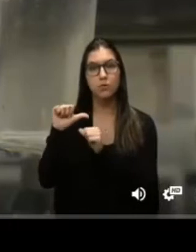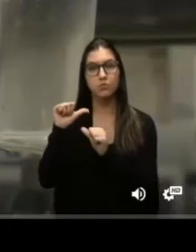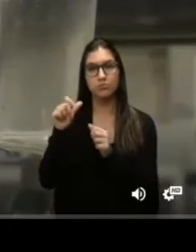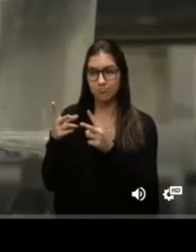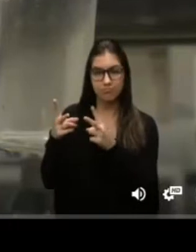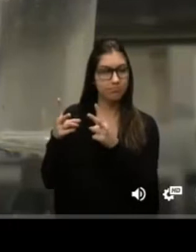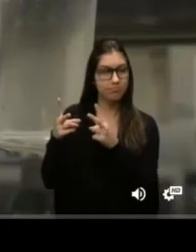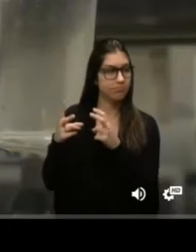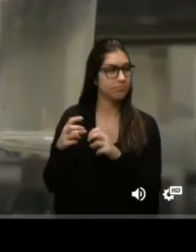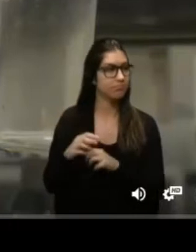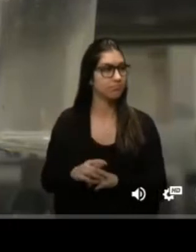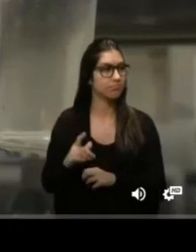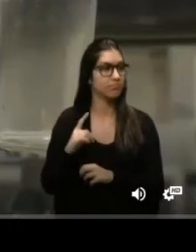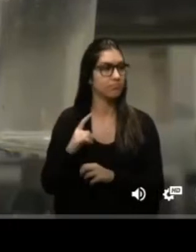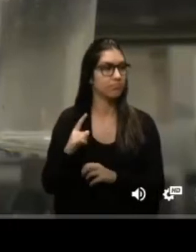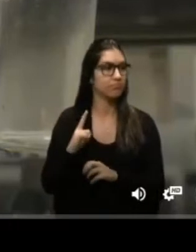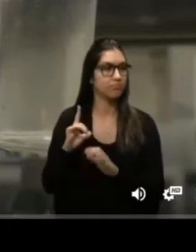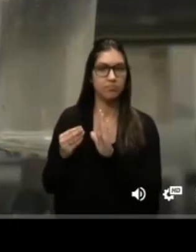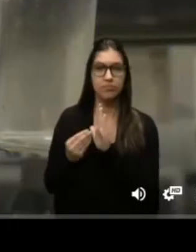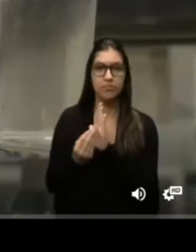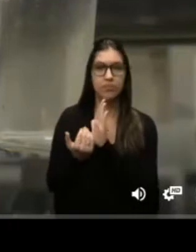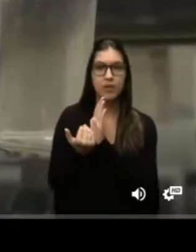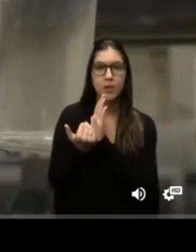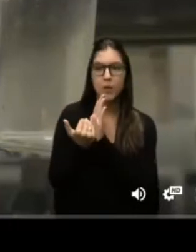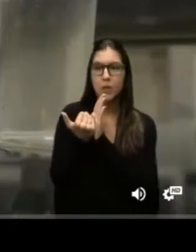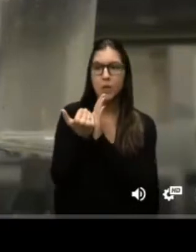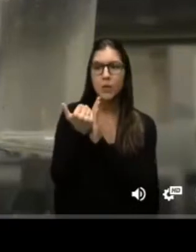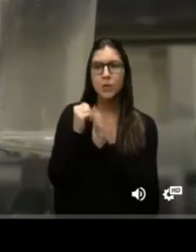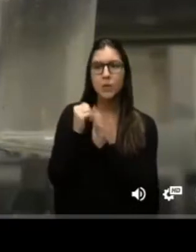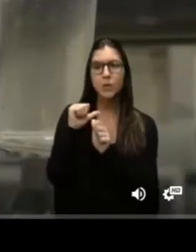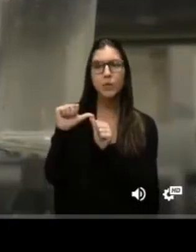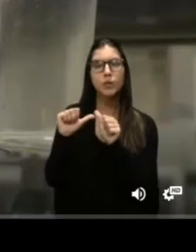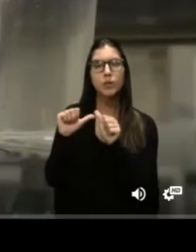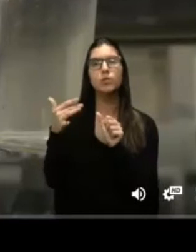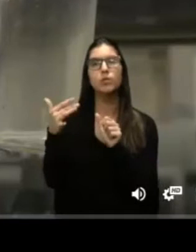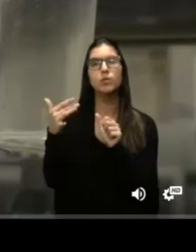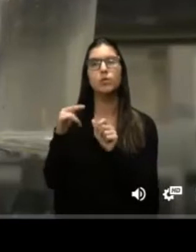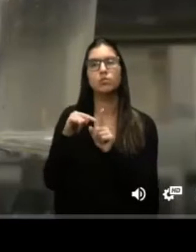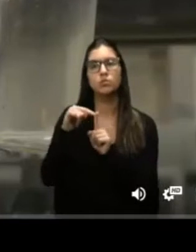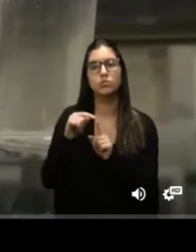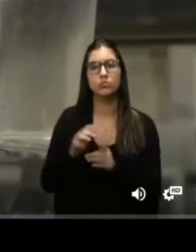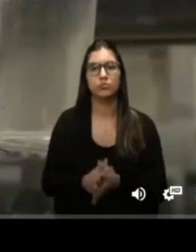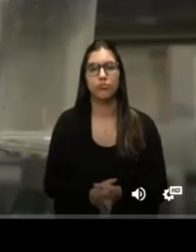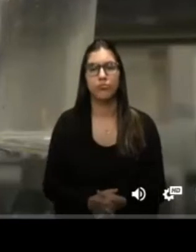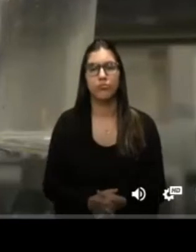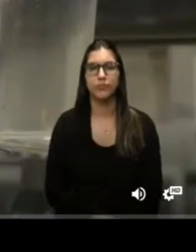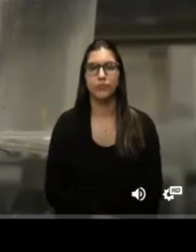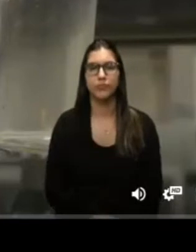Então, nós anotamos a temperatura Ele que tá começando a começa deformar, ó. essa mudança de fase. Começou.